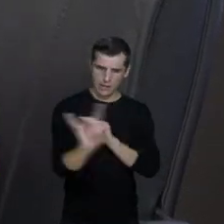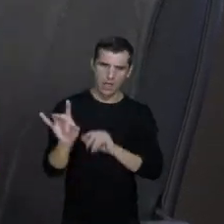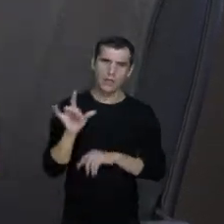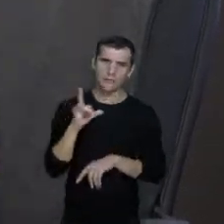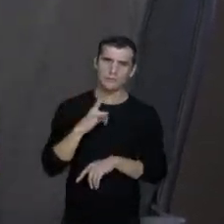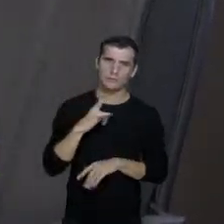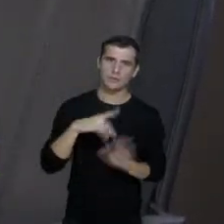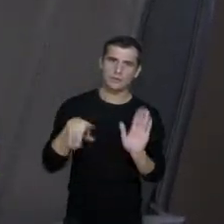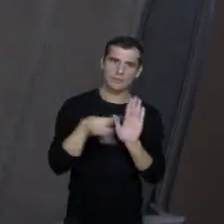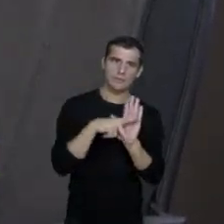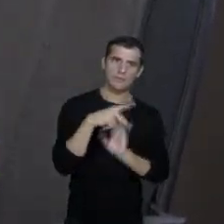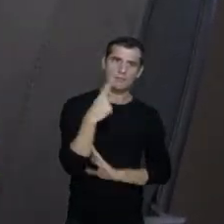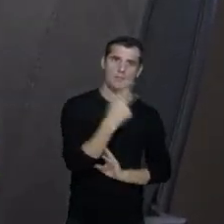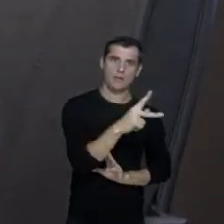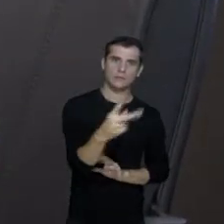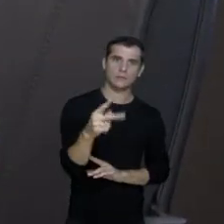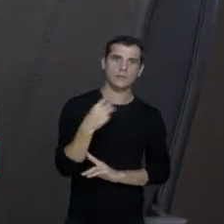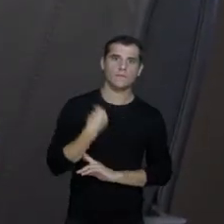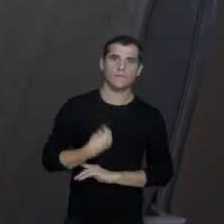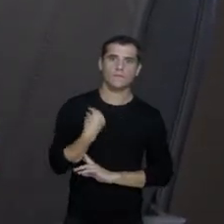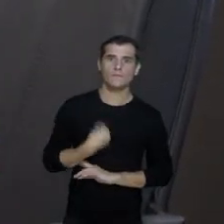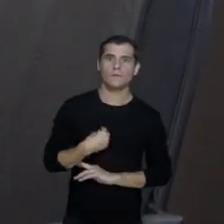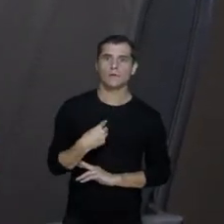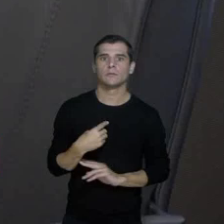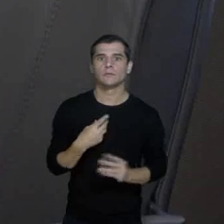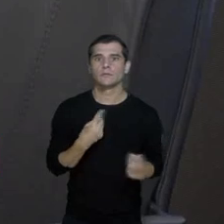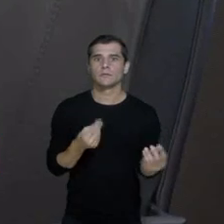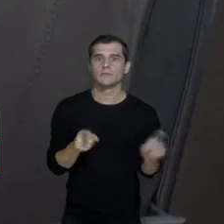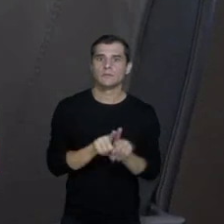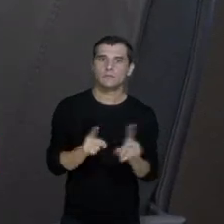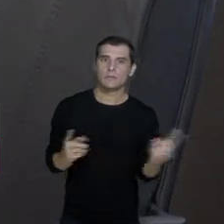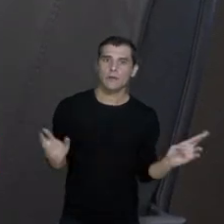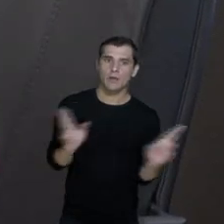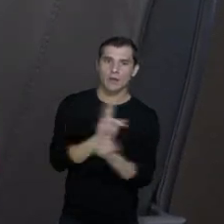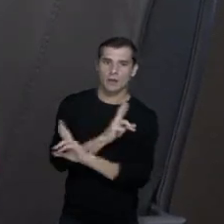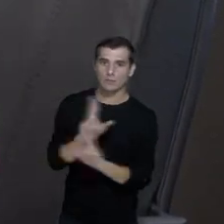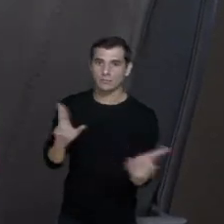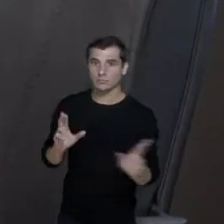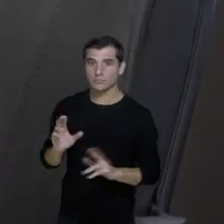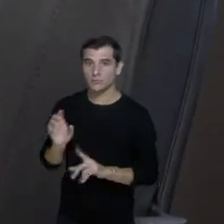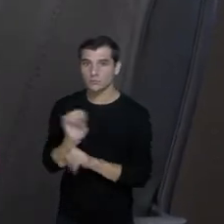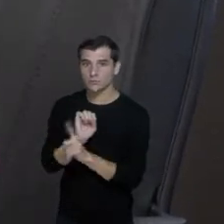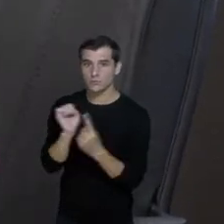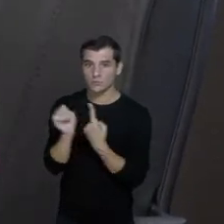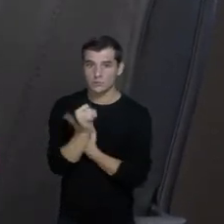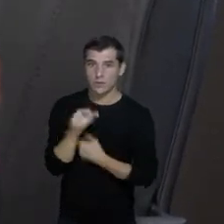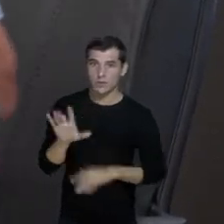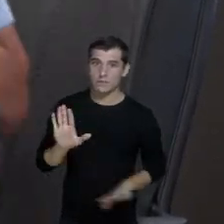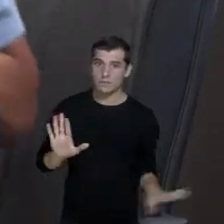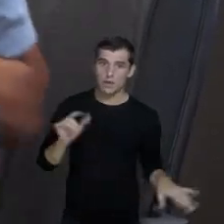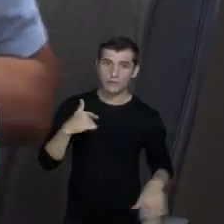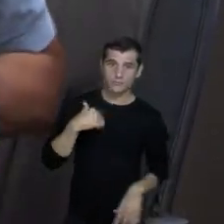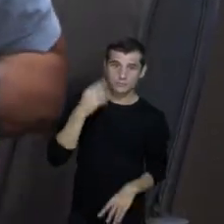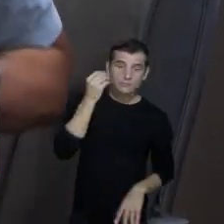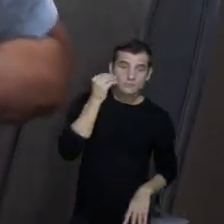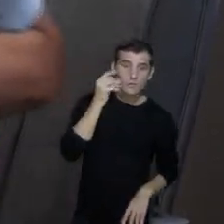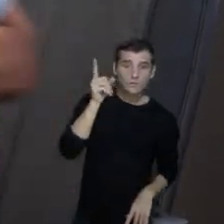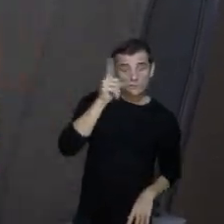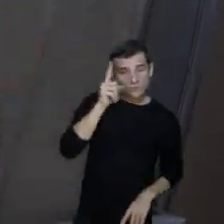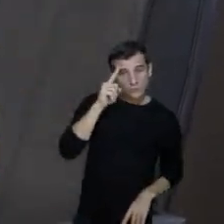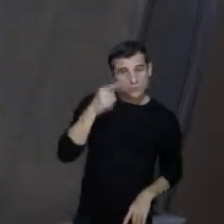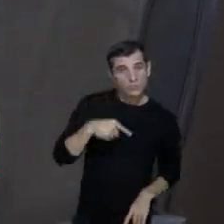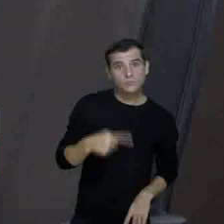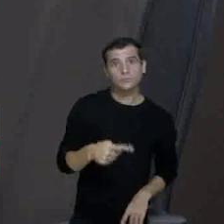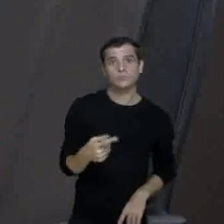própria forma de viver e de se relacionar com a sociedade Mas eu tento eu tento ser uma pessoa melhor todos os dias